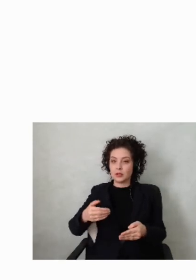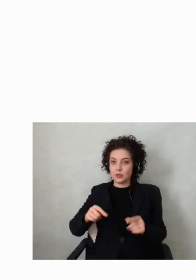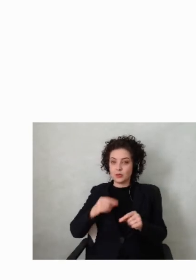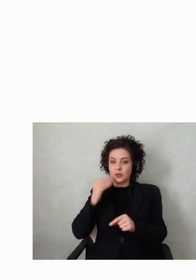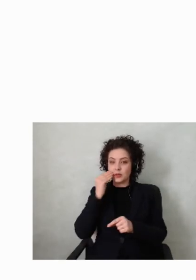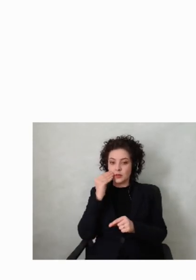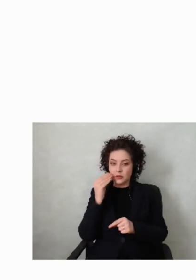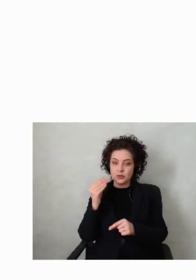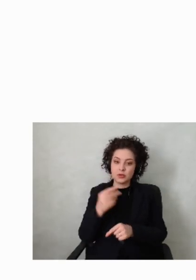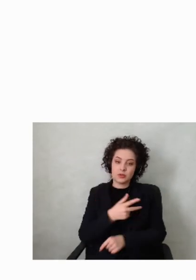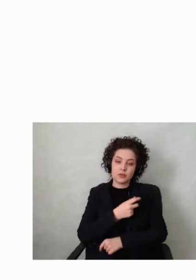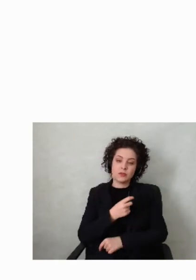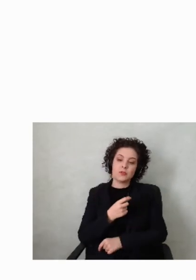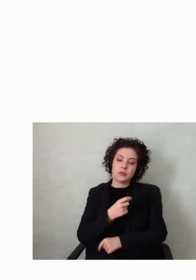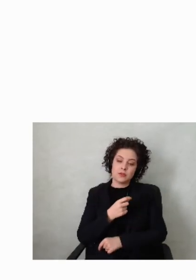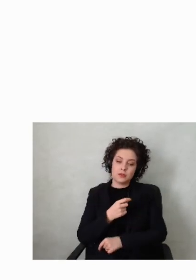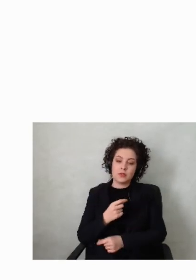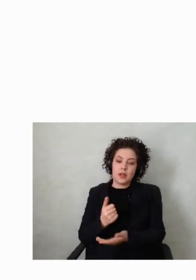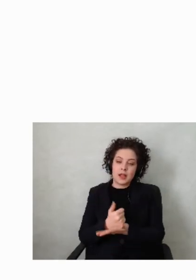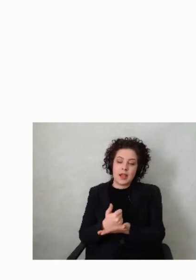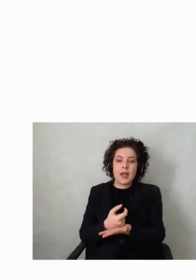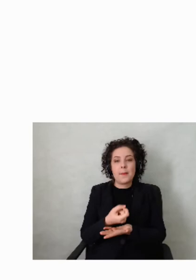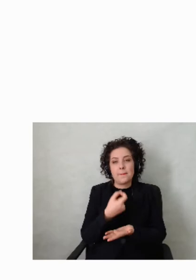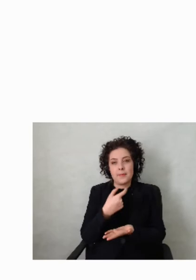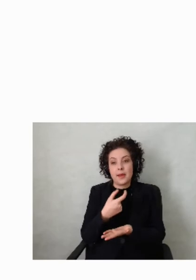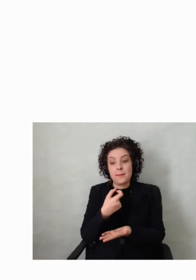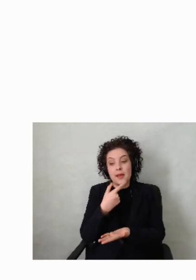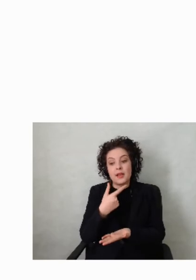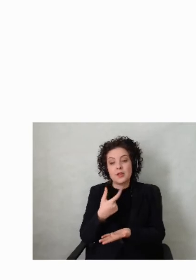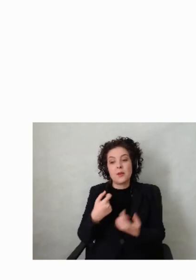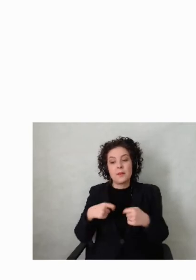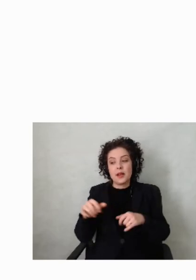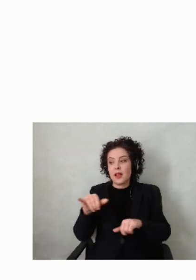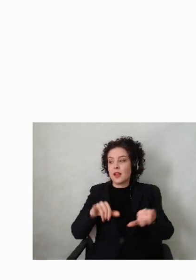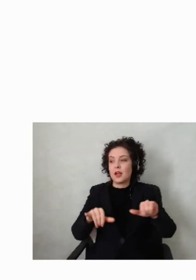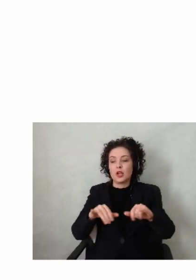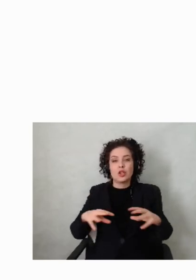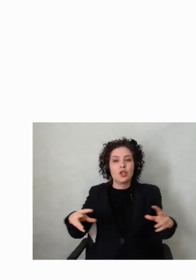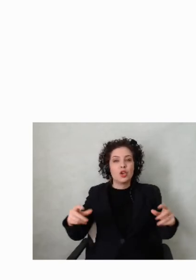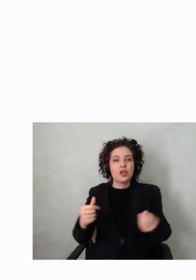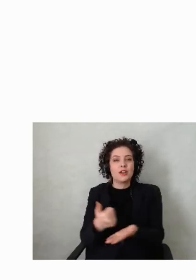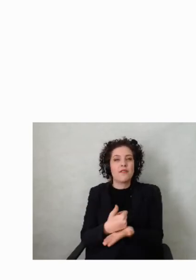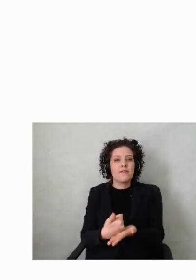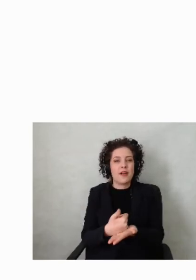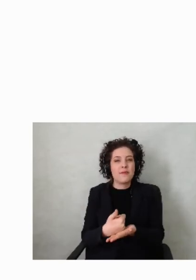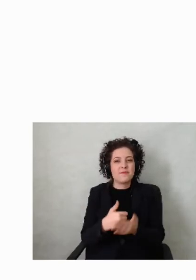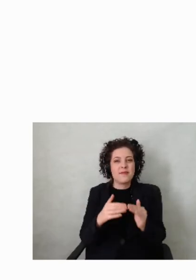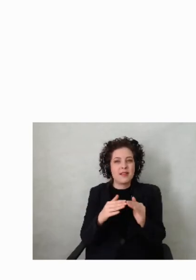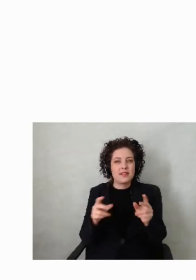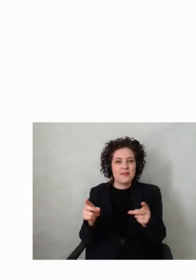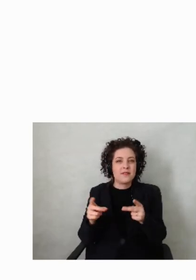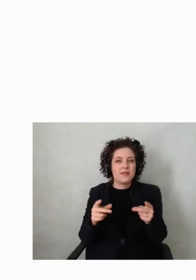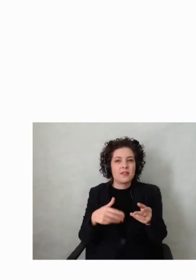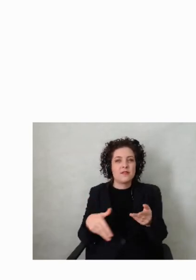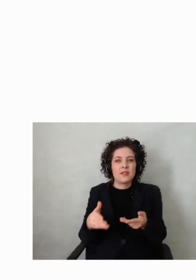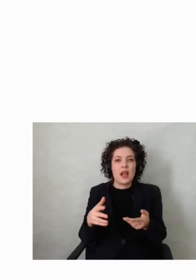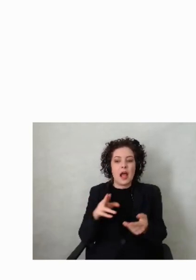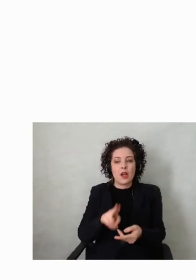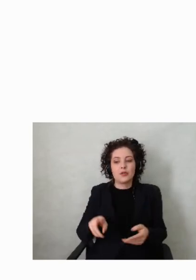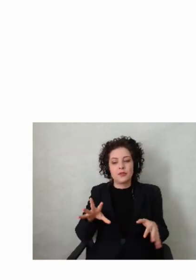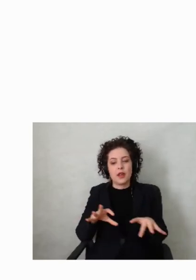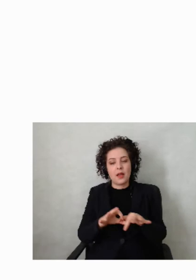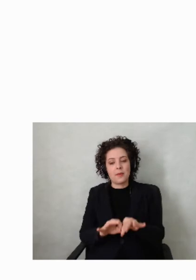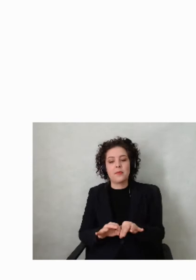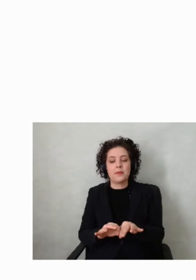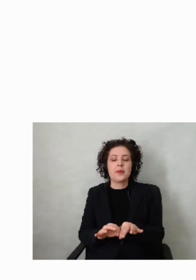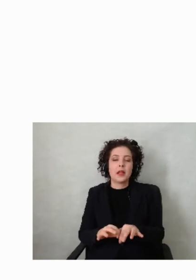todo o setor de química da nossa universidade, em busca